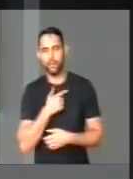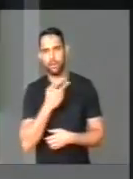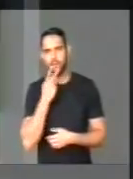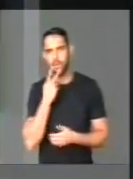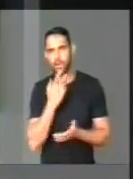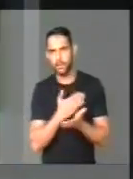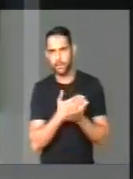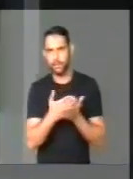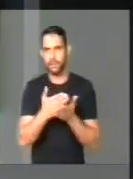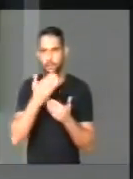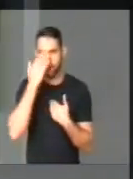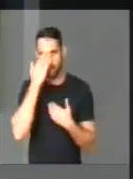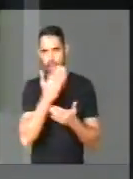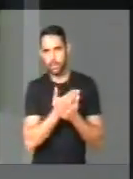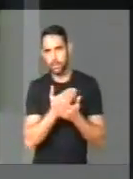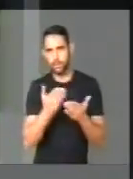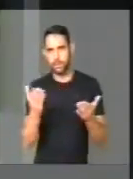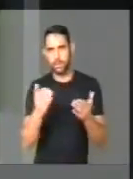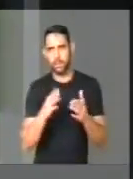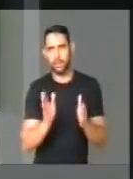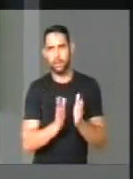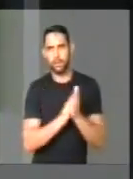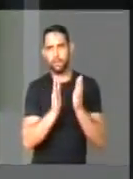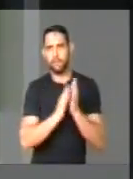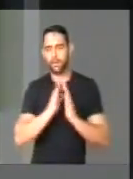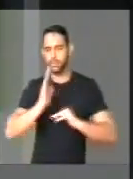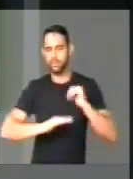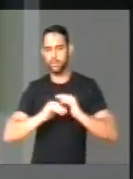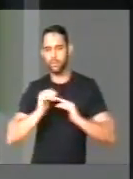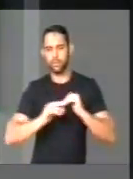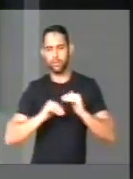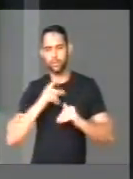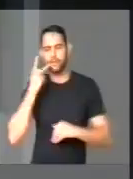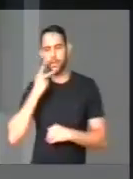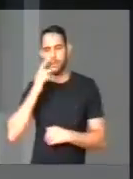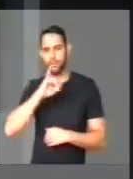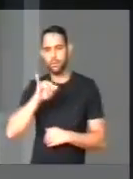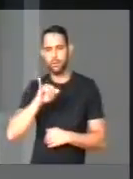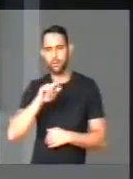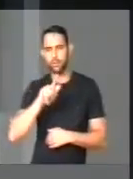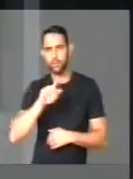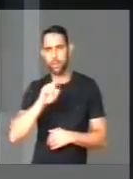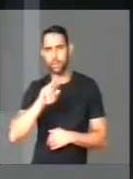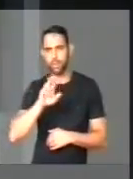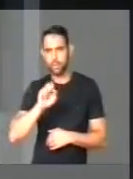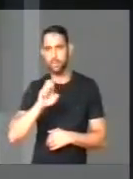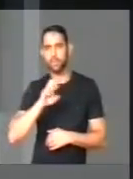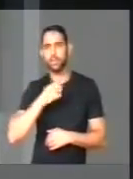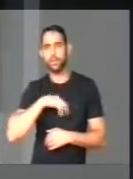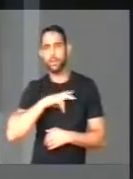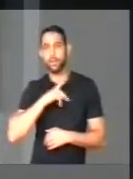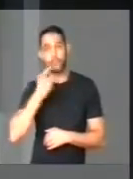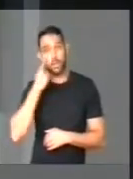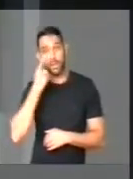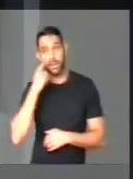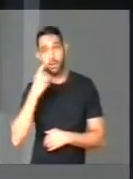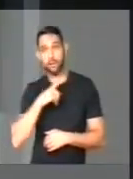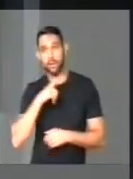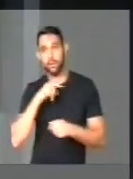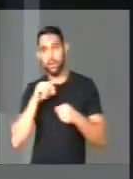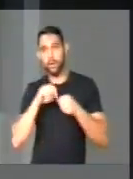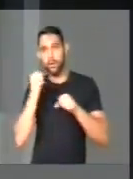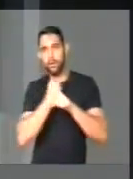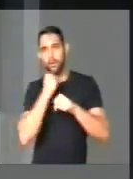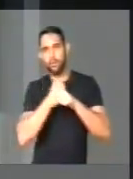inicial, agradecer e louvar a atitude do vereador Jorge, que nós também vamos tentar resolver a questão do túnel, chamado